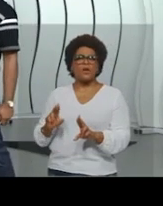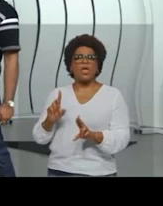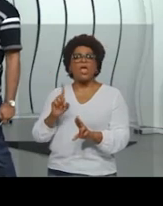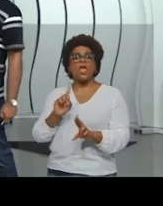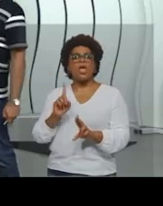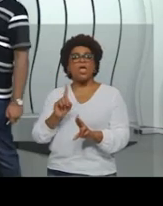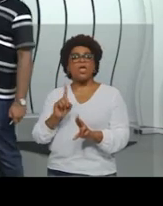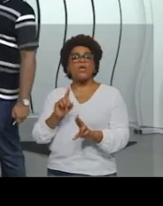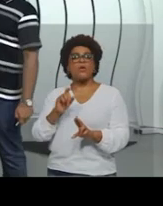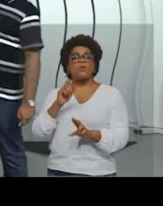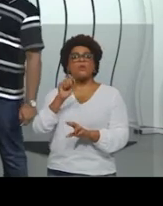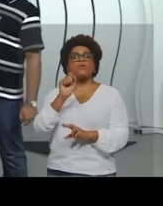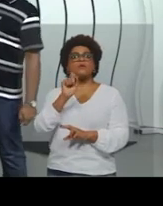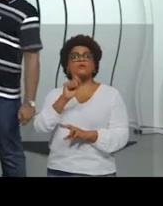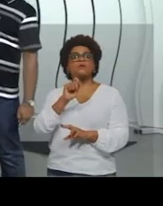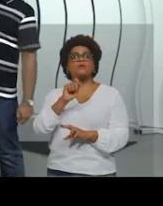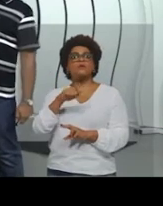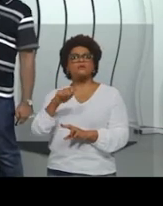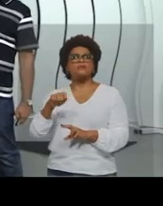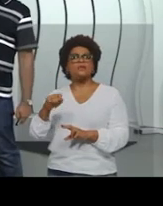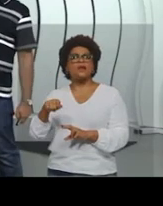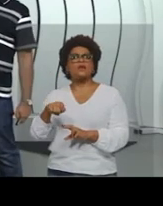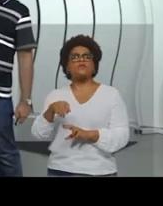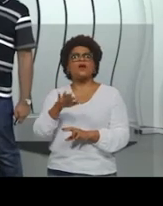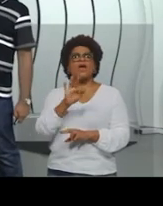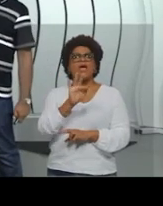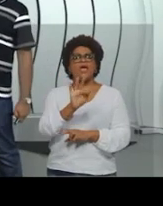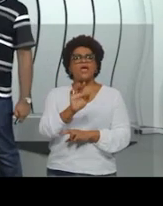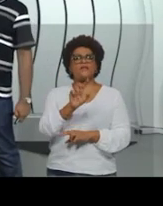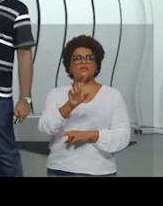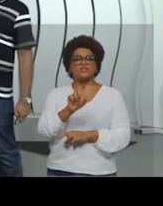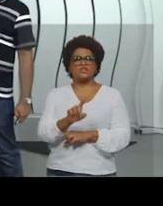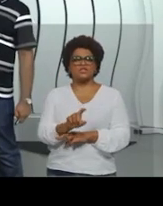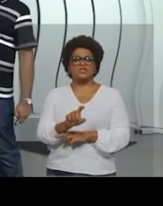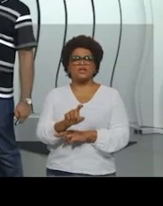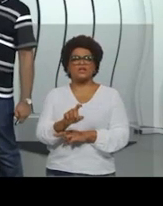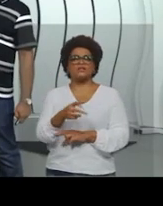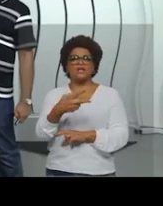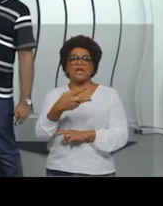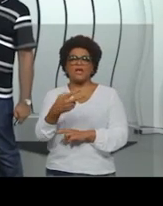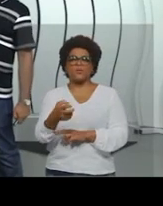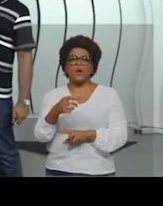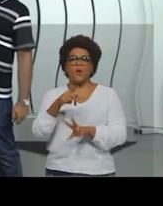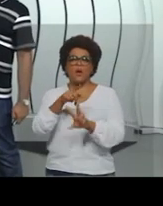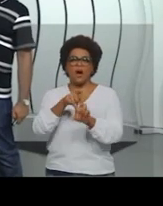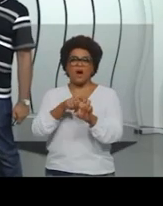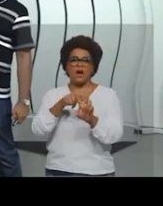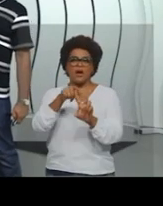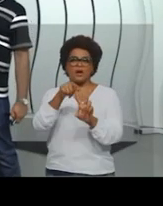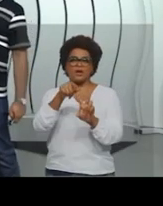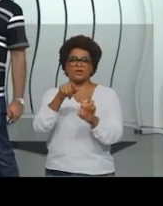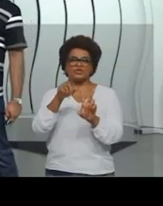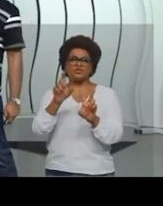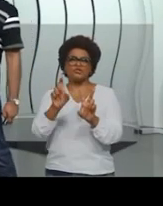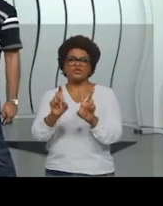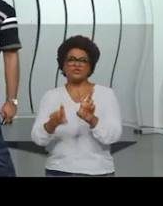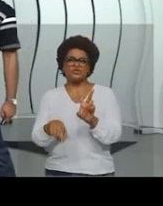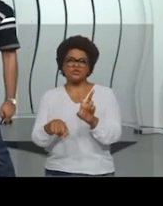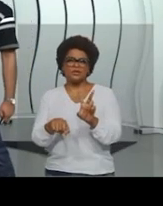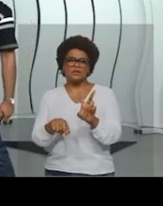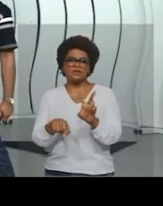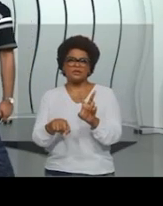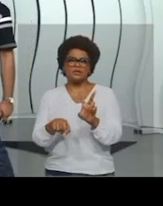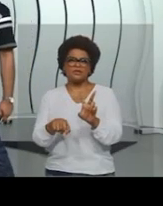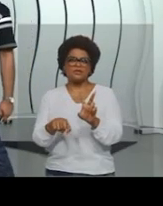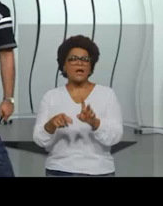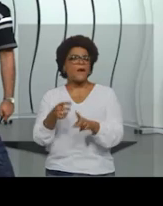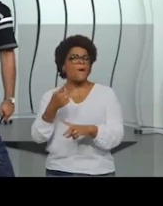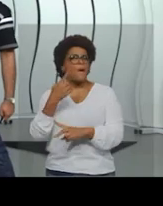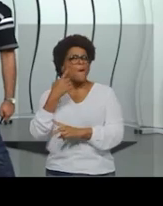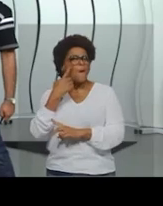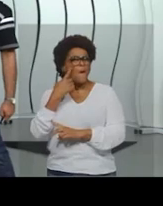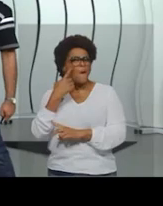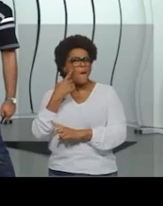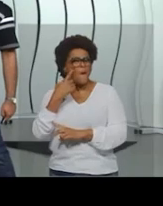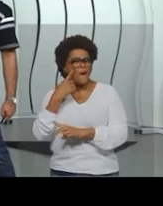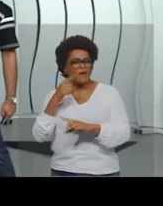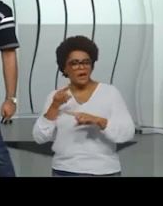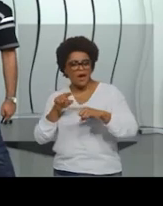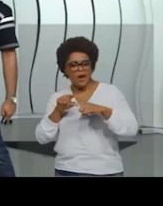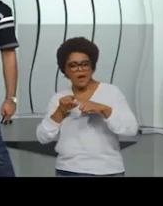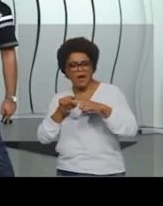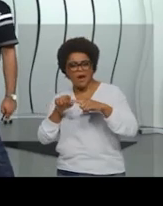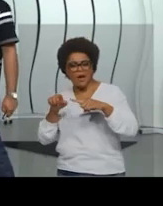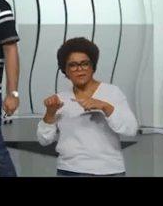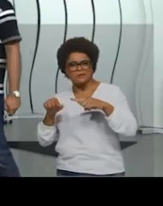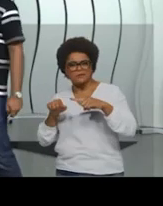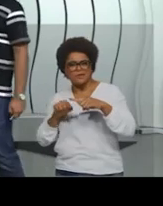igual a raiz de x, você coloca aqui o x é levado em raiz de x. Observa que essa setinha de baixo tem um